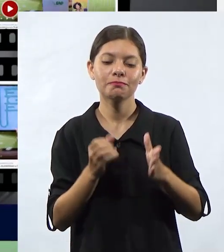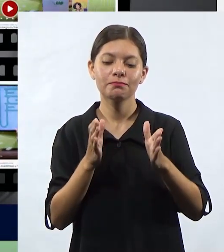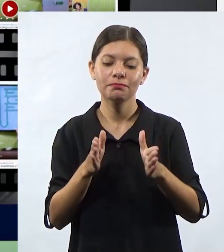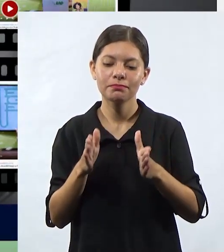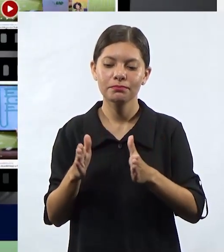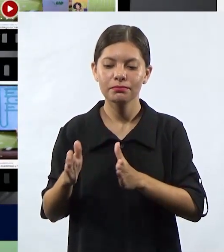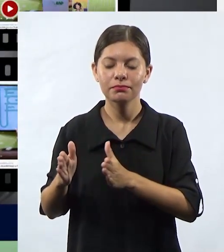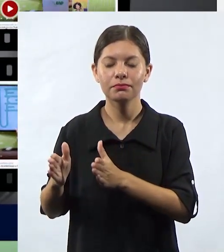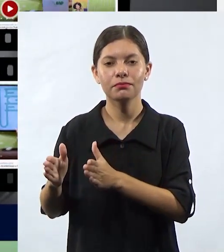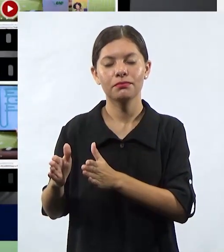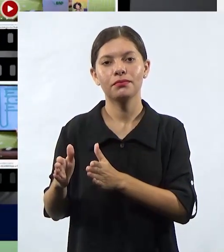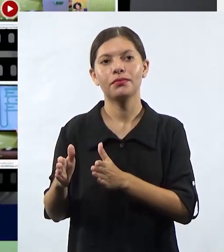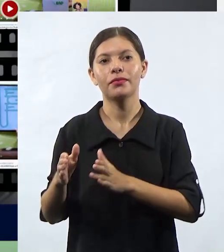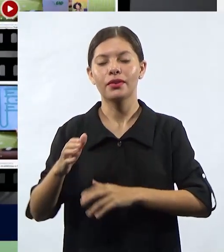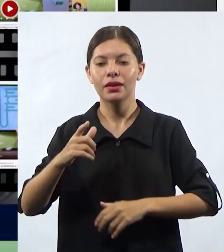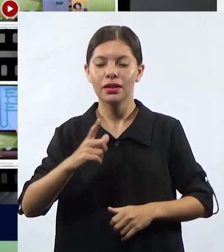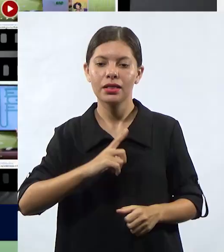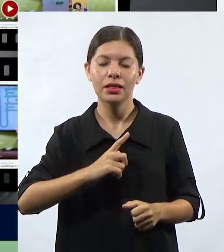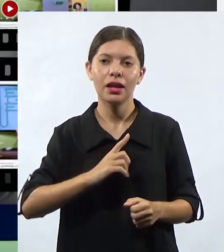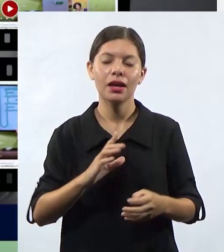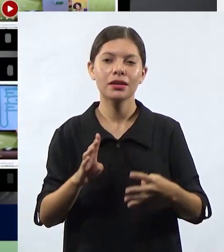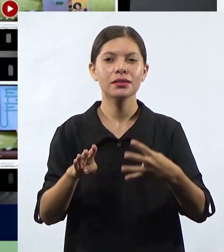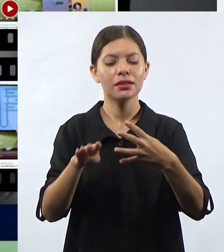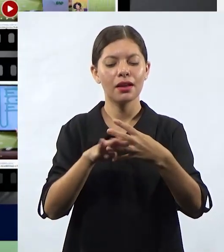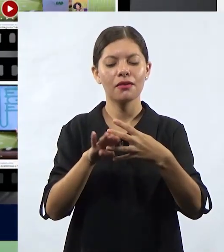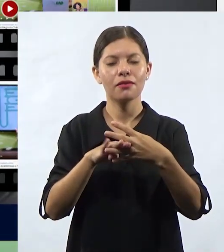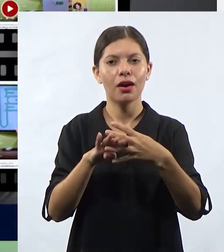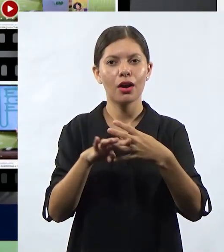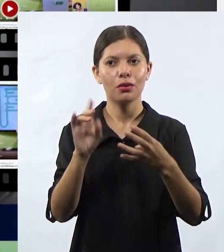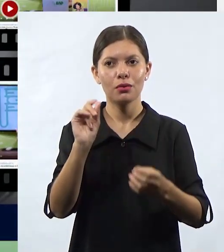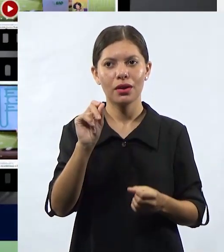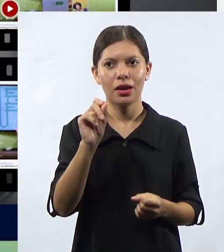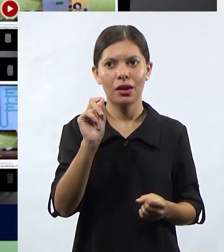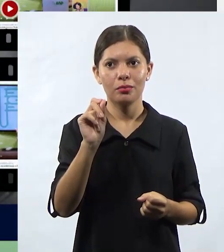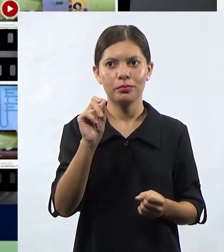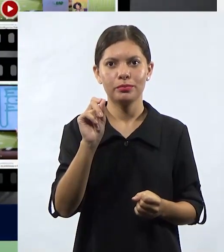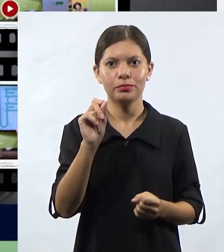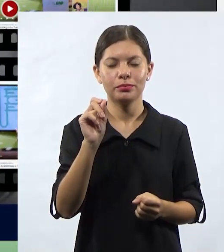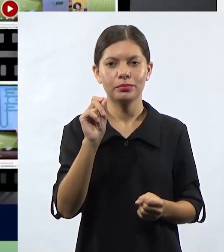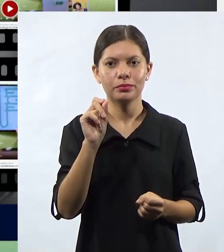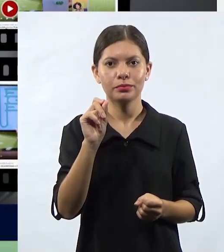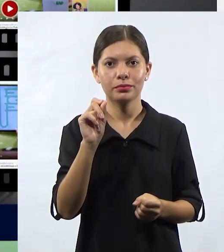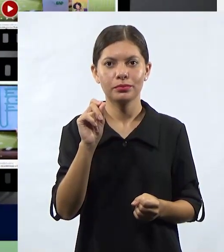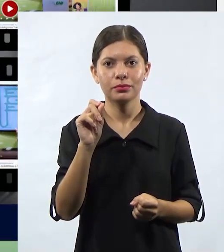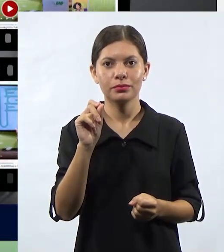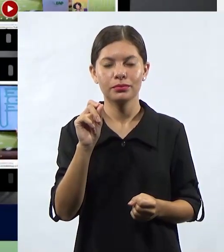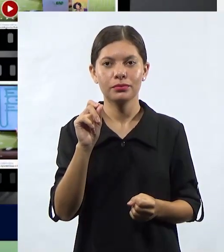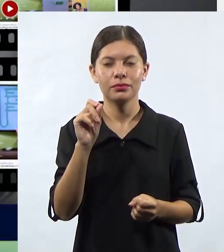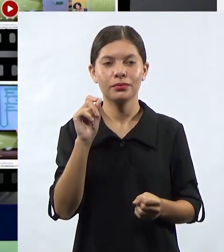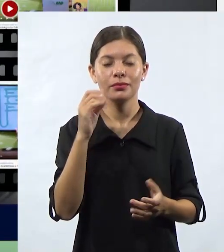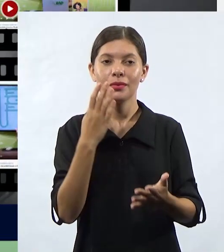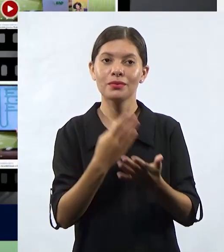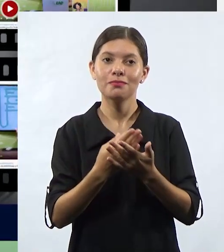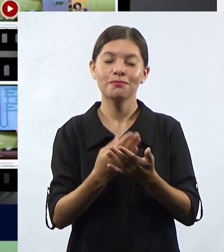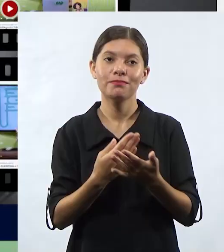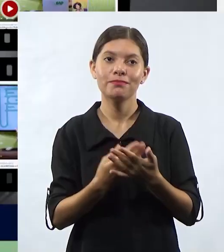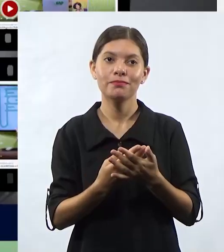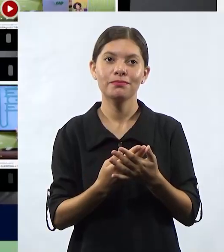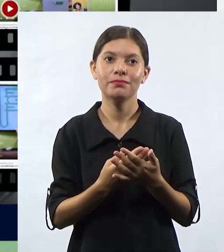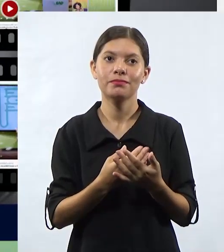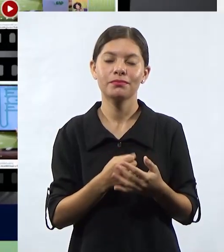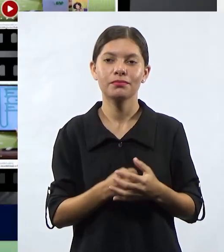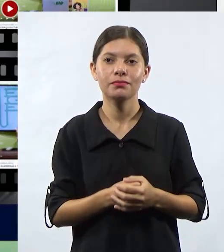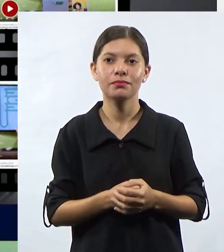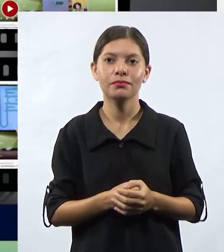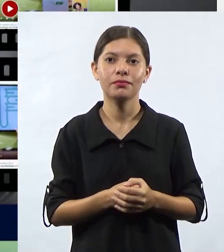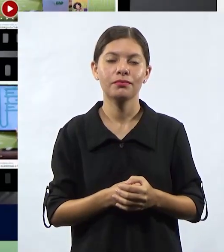tem a sequência, ou seja, quais são os intervalos? Ó, os intervalos são de